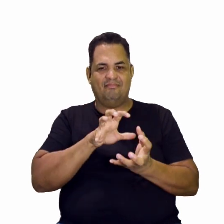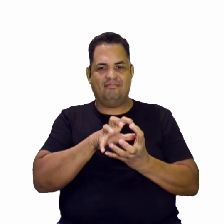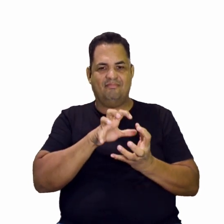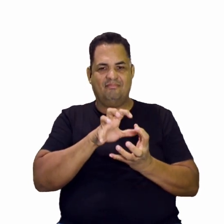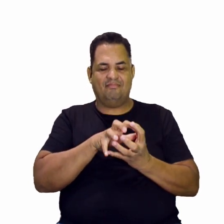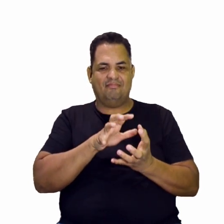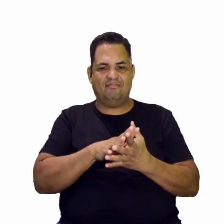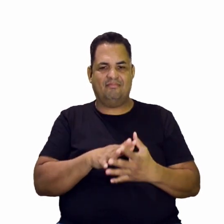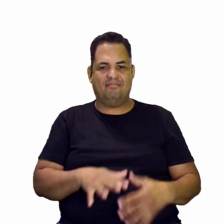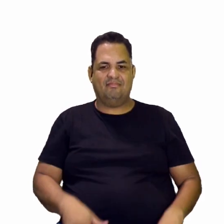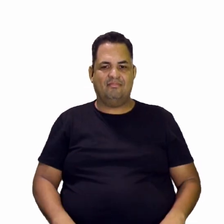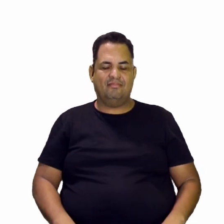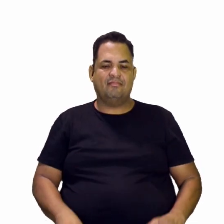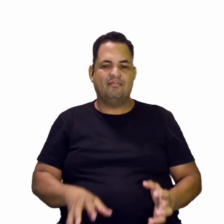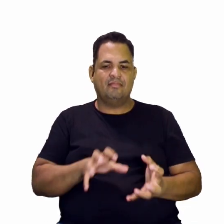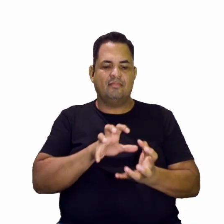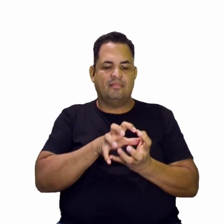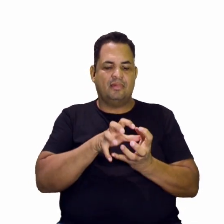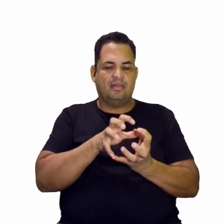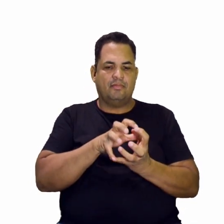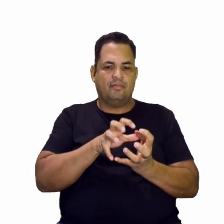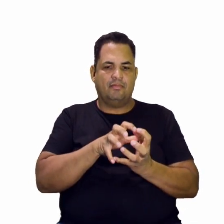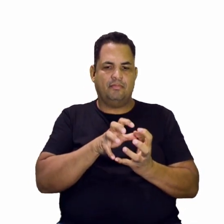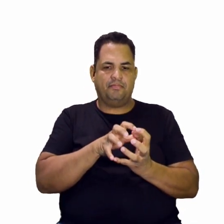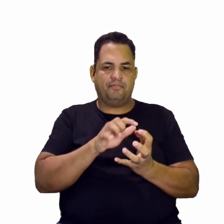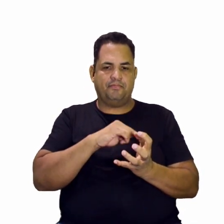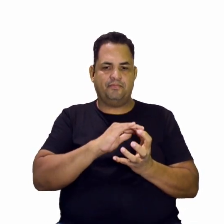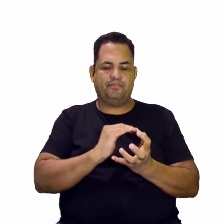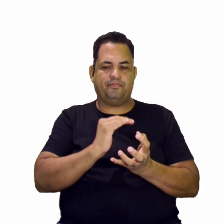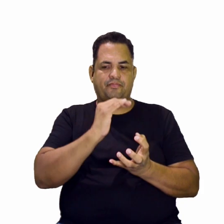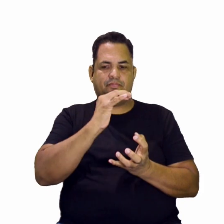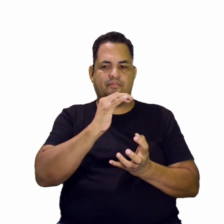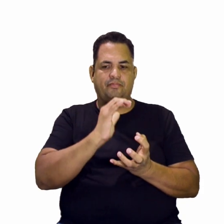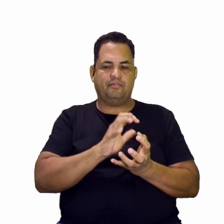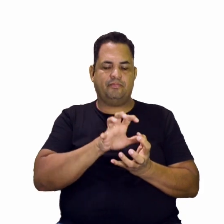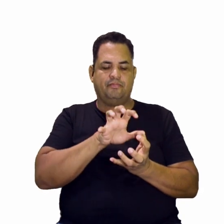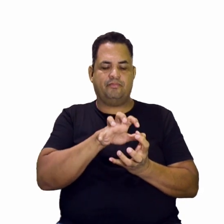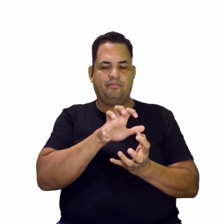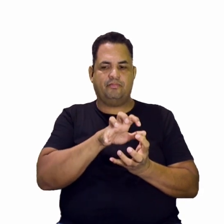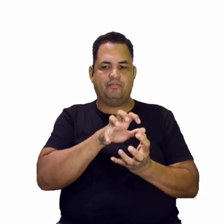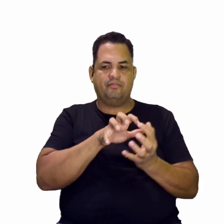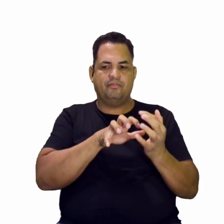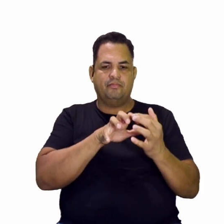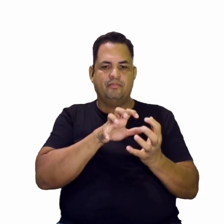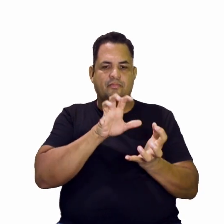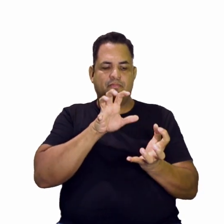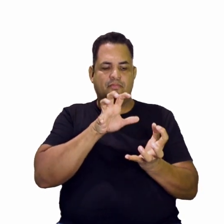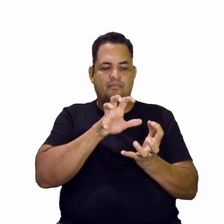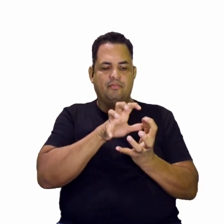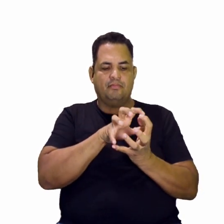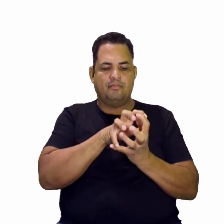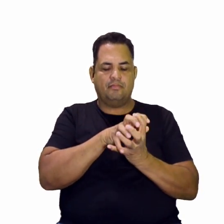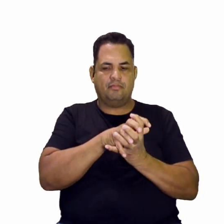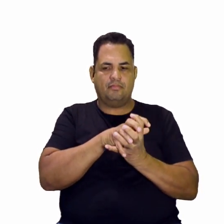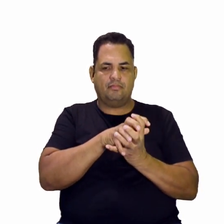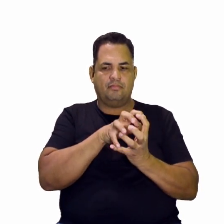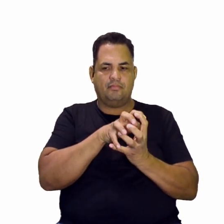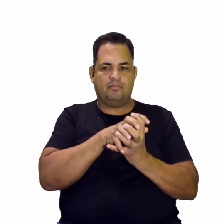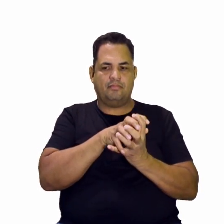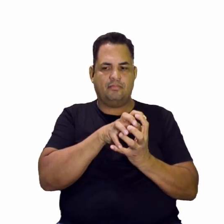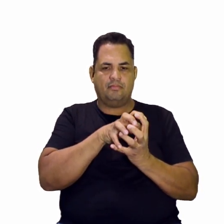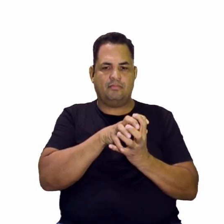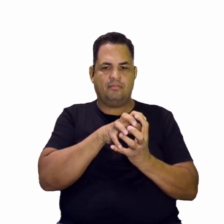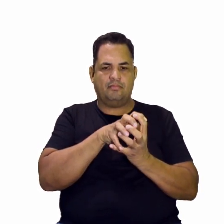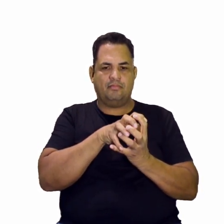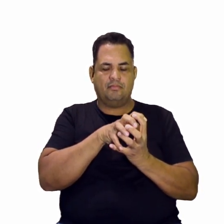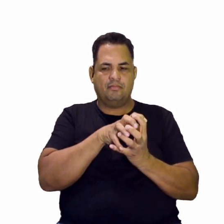da maxila, né? Que é a parte superior, ela se encaixa, ela se sobrepõe à mandíbula, que é a